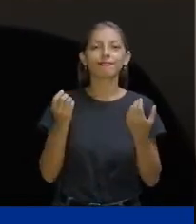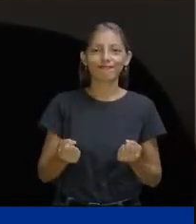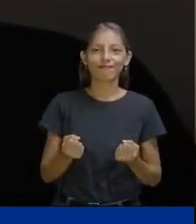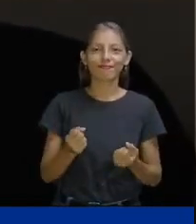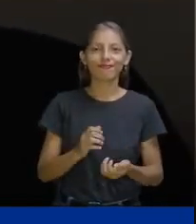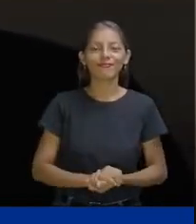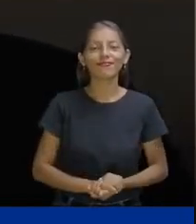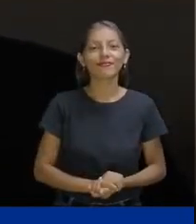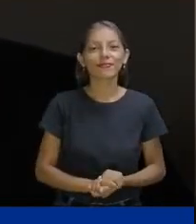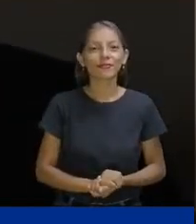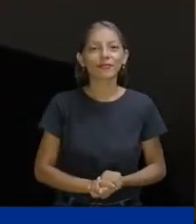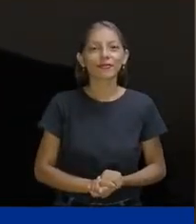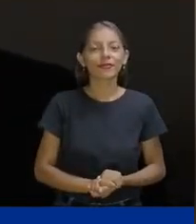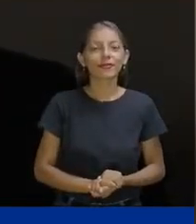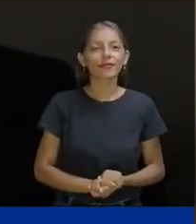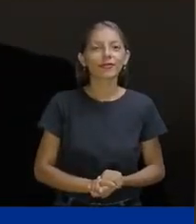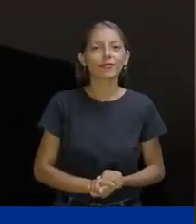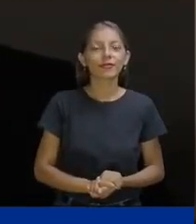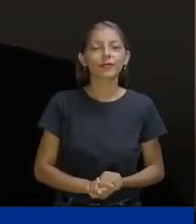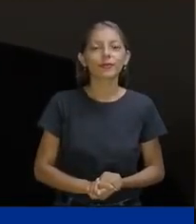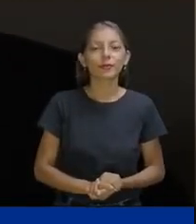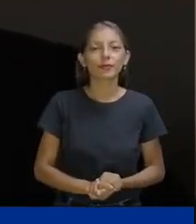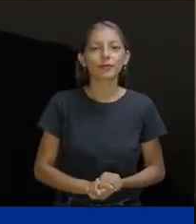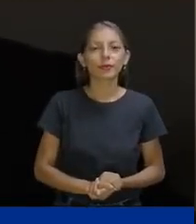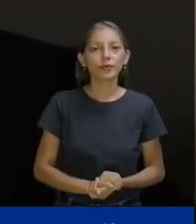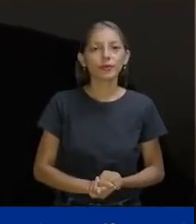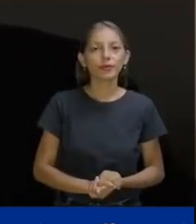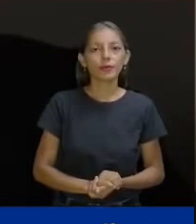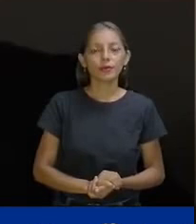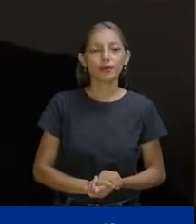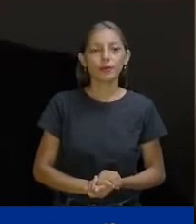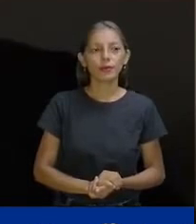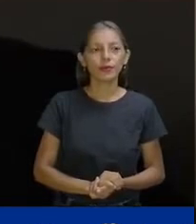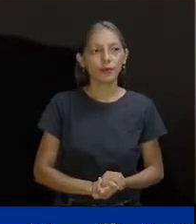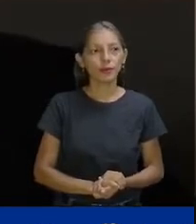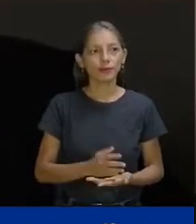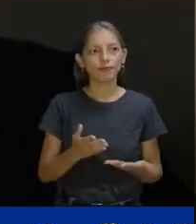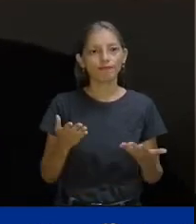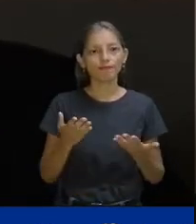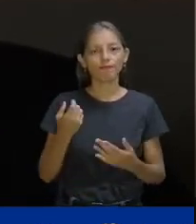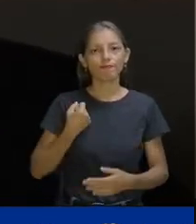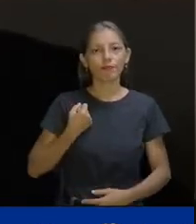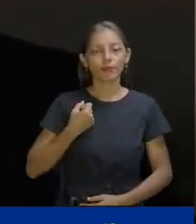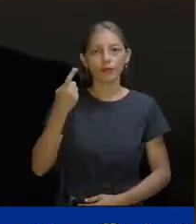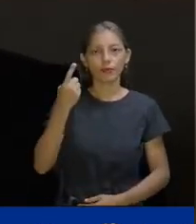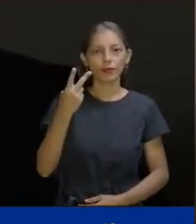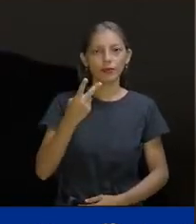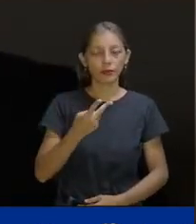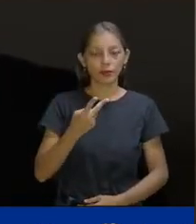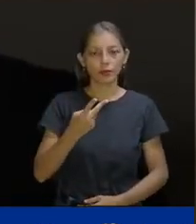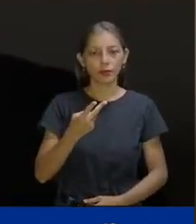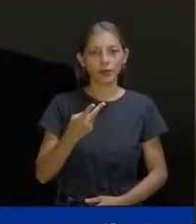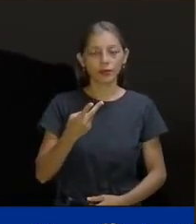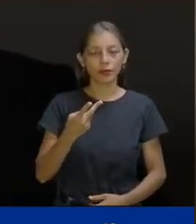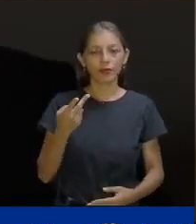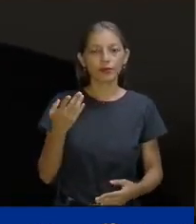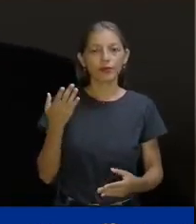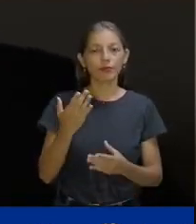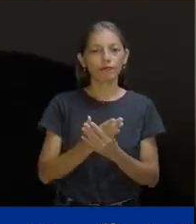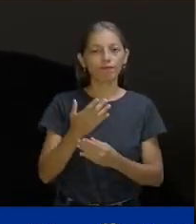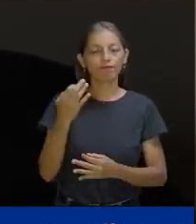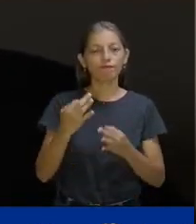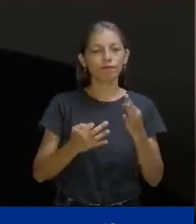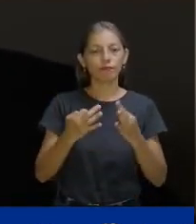aprovada. Ata aprovada. Os itens 1 e 2 da pauta que eu chamo a julgamento, a ação de